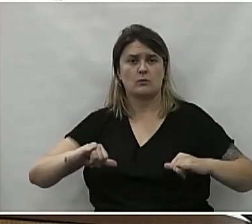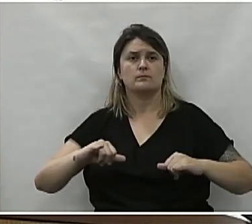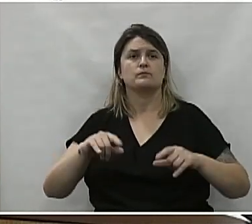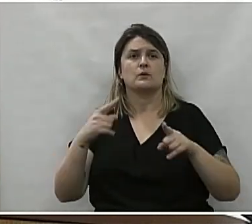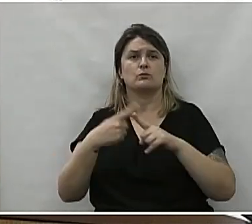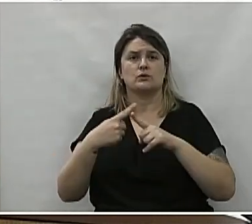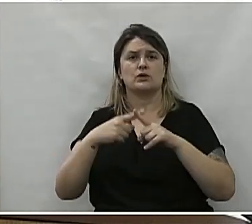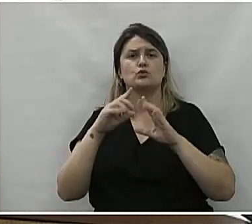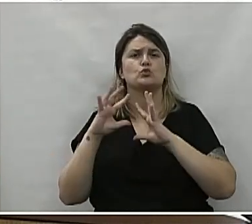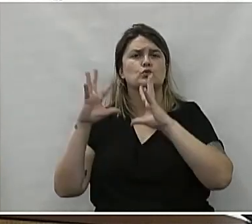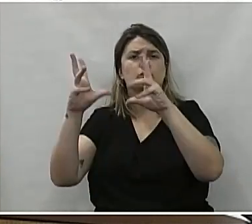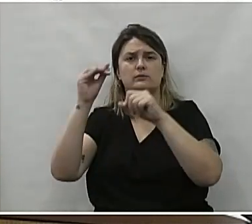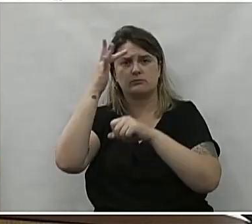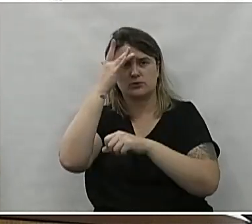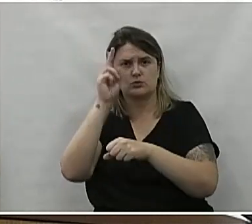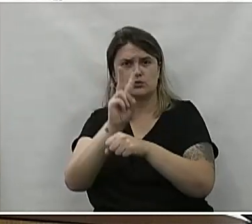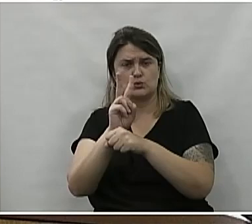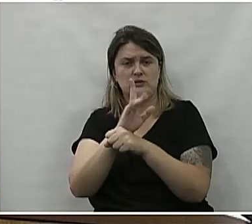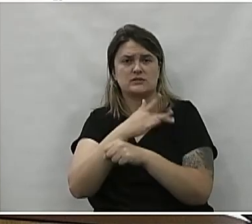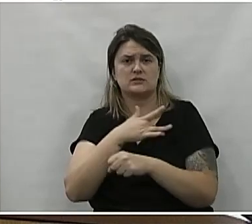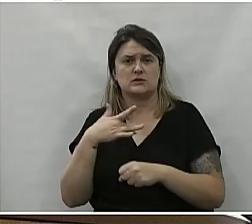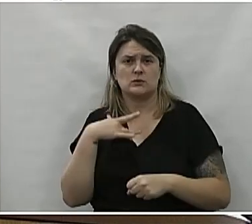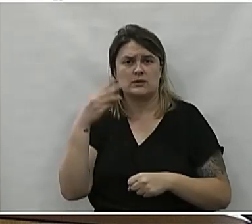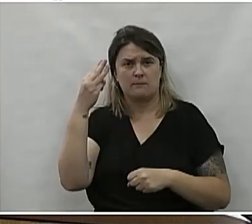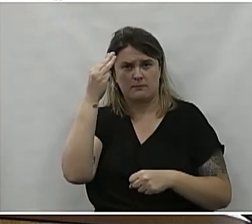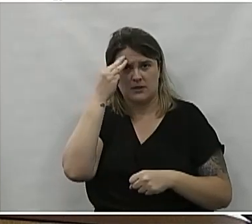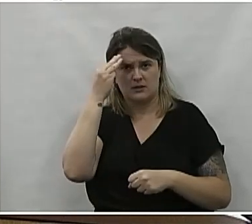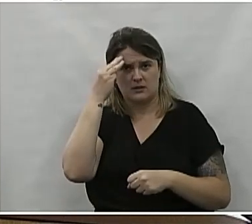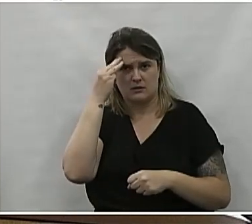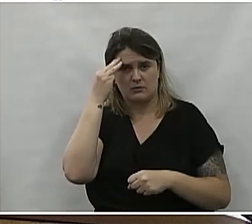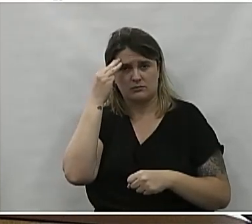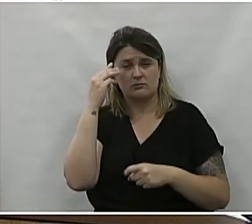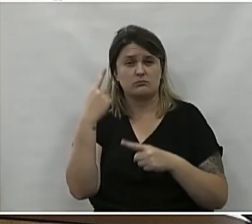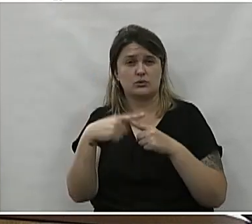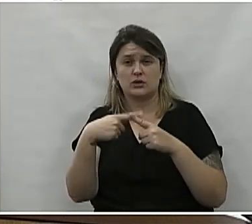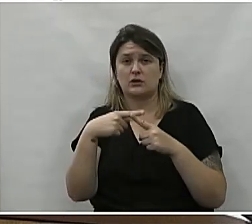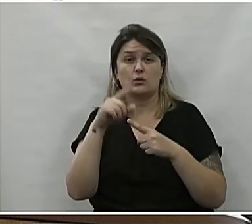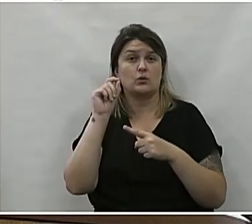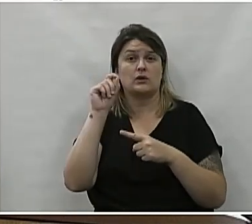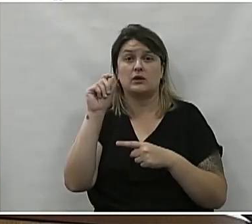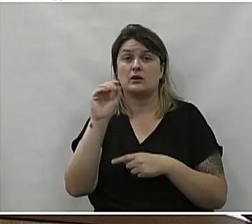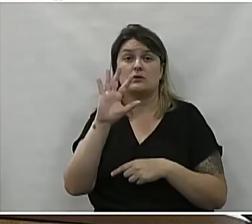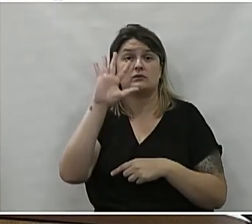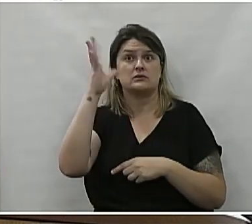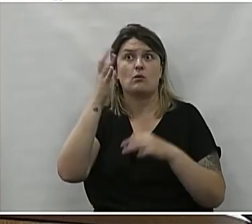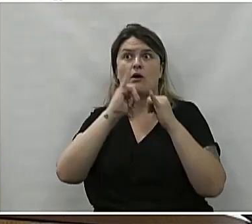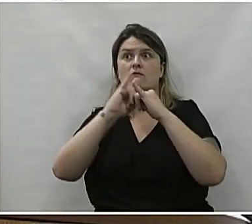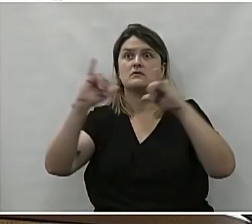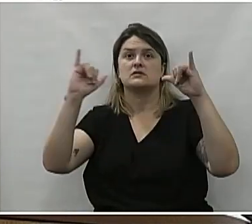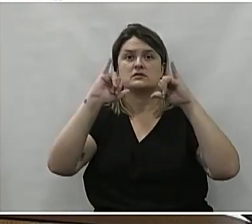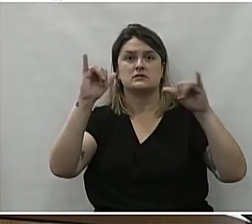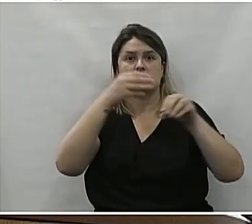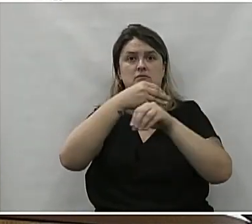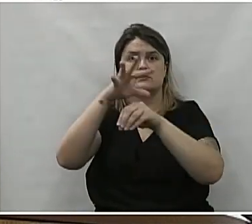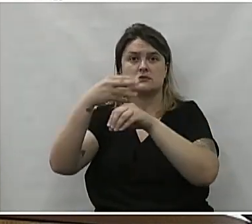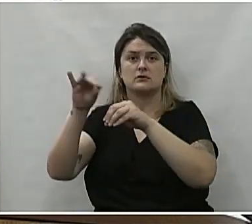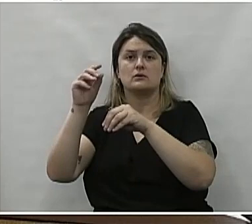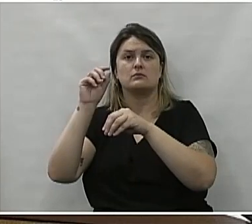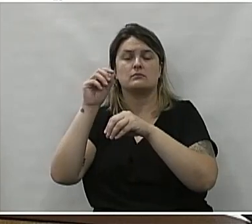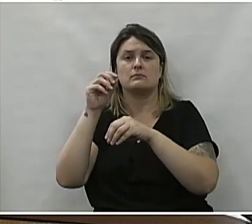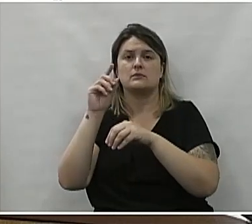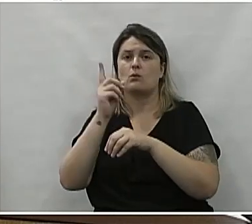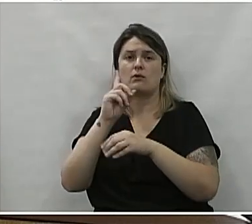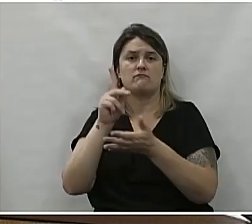Todos que cuidam Da saúde Da saúde mental Por conta De tudo Que foi ocorrido Noticiado na imprensa O que a gente diz Que é uma